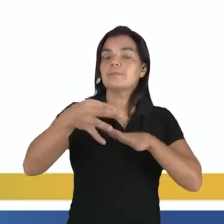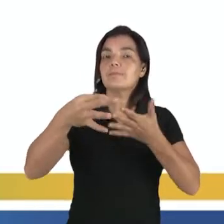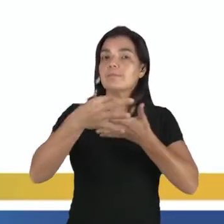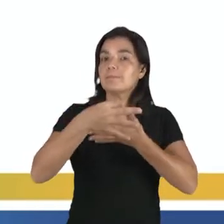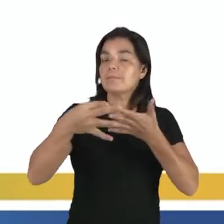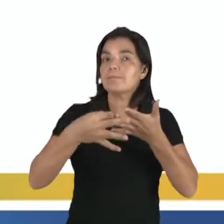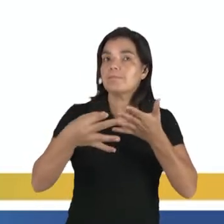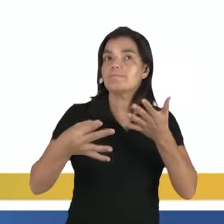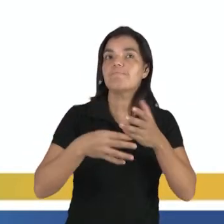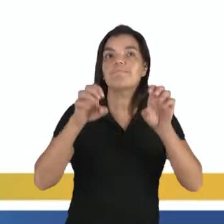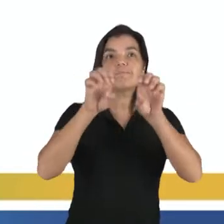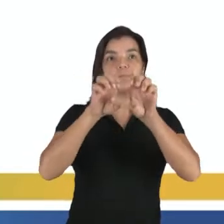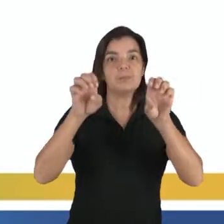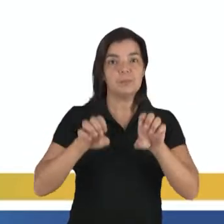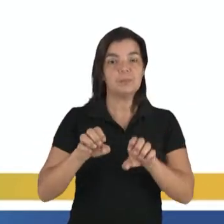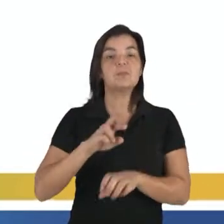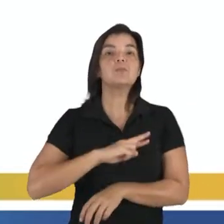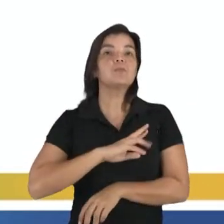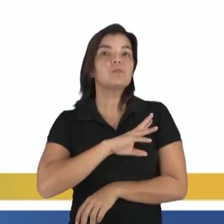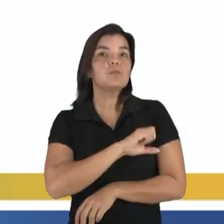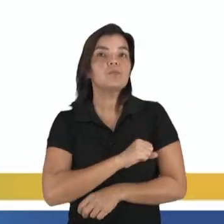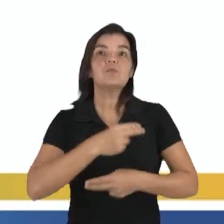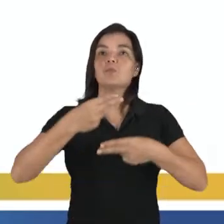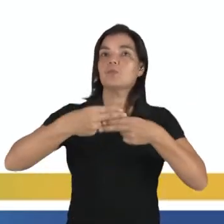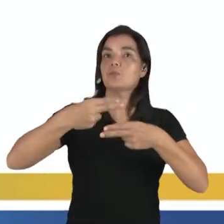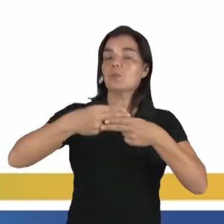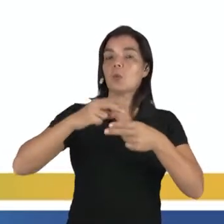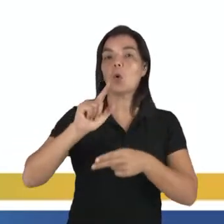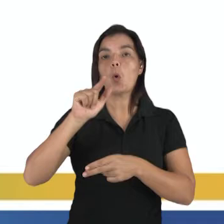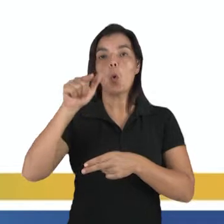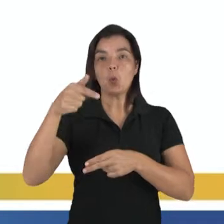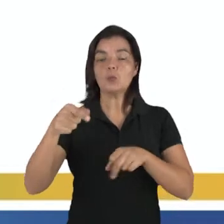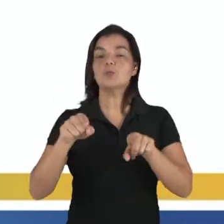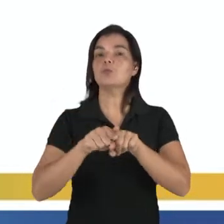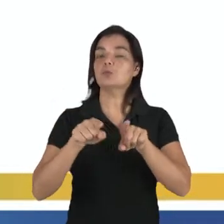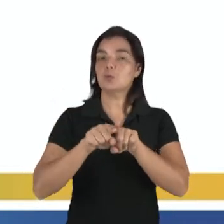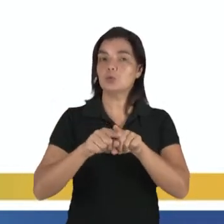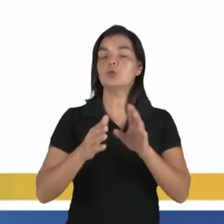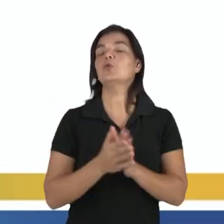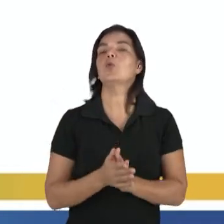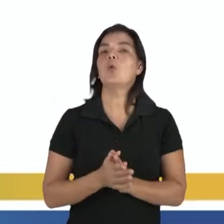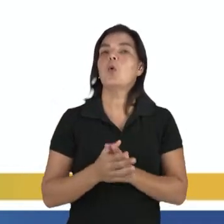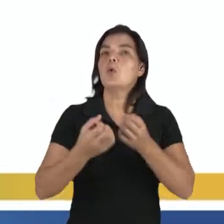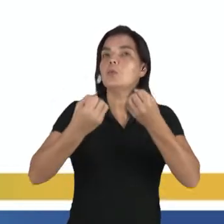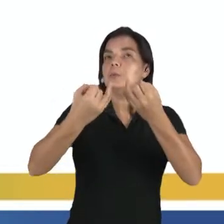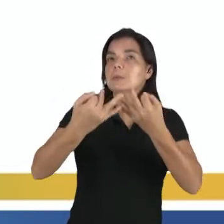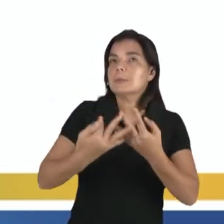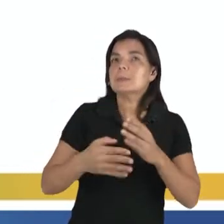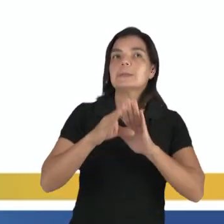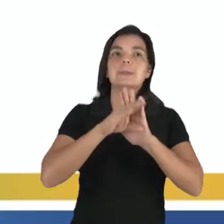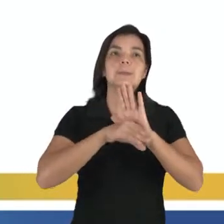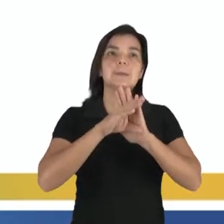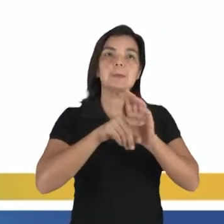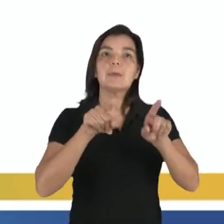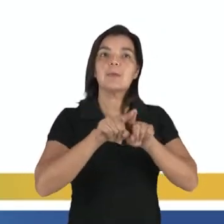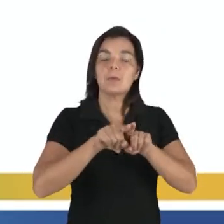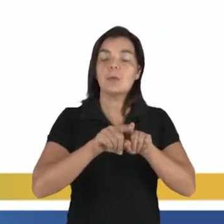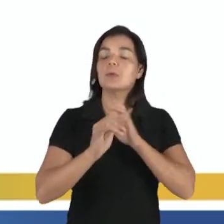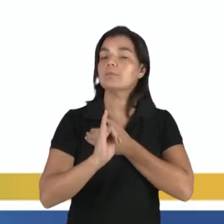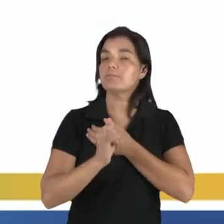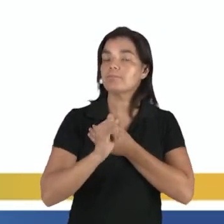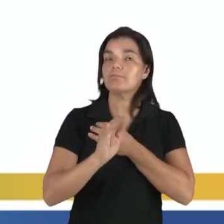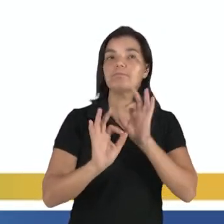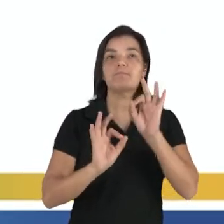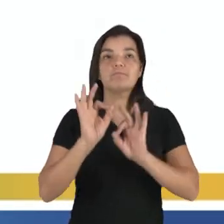dos elementos da estrutura de um romance, de uma novela ou de um conto. É o conteúdo em que a narrativa se